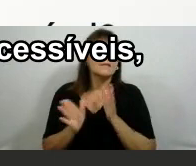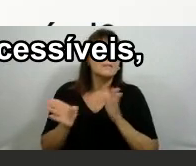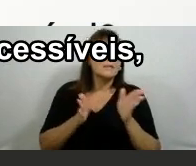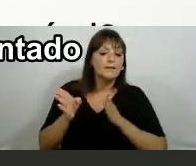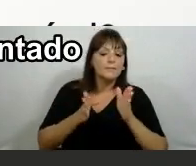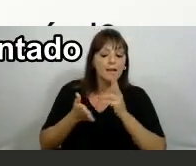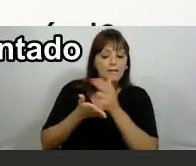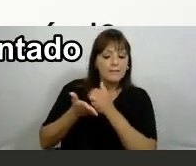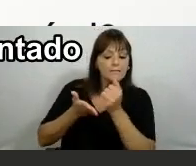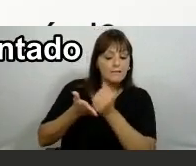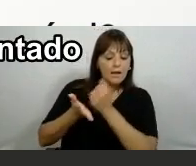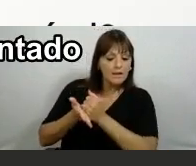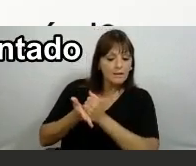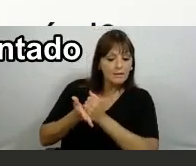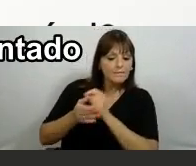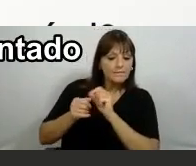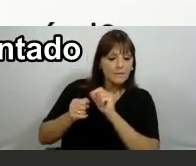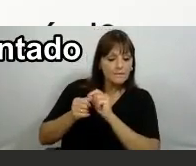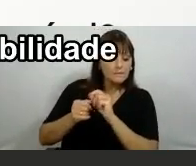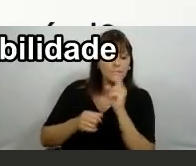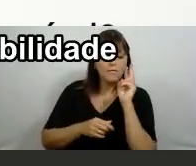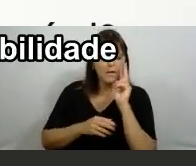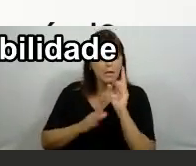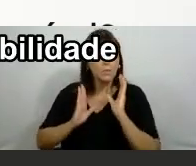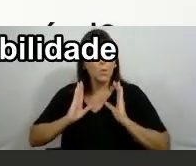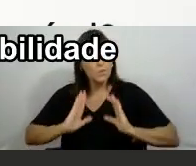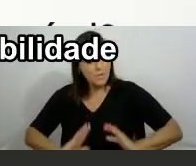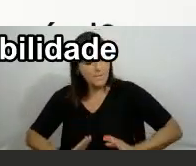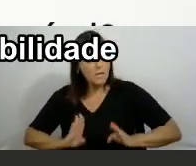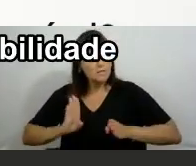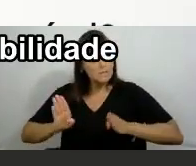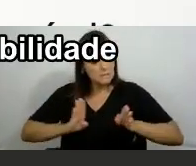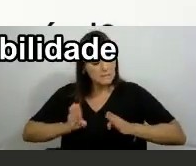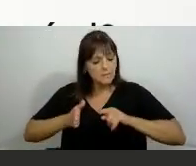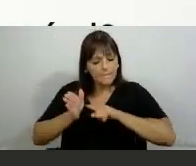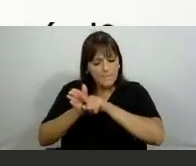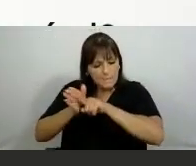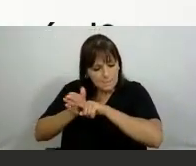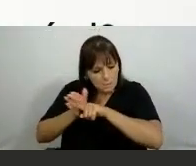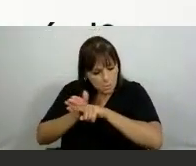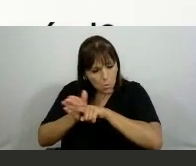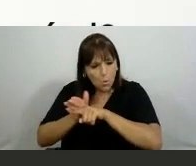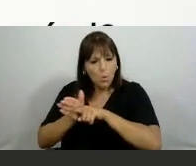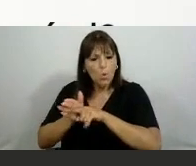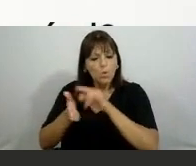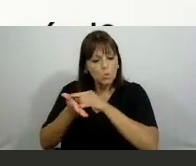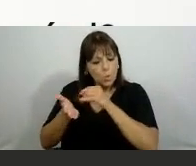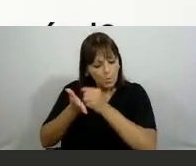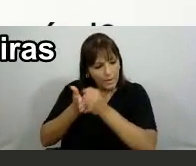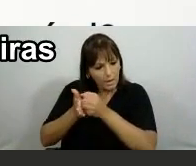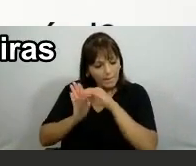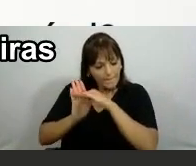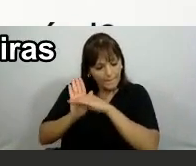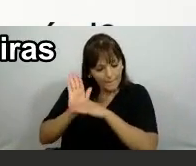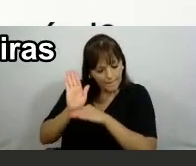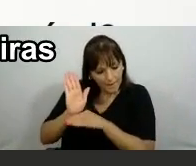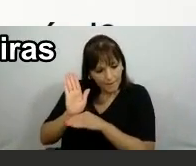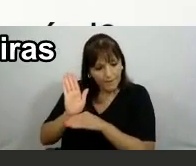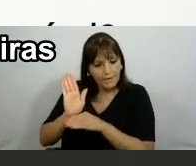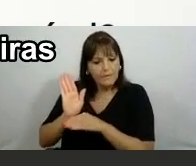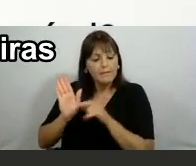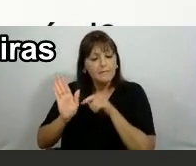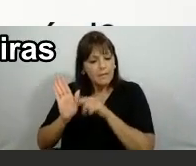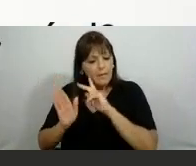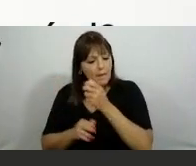os comportamentos acessíveis. Isso foi pesquisado e documentado lá. Eu tenho um handoff de acessibilidade como uma ferramenta. Eu